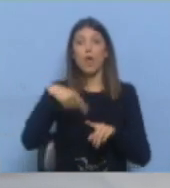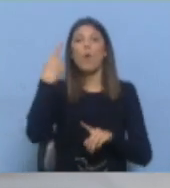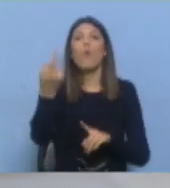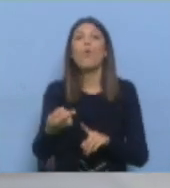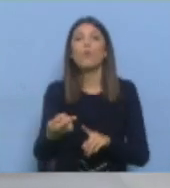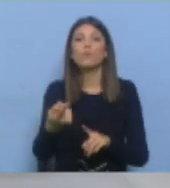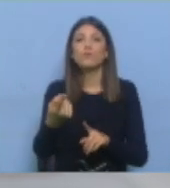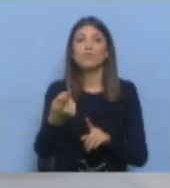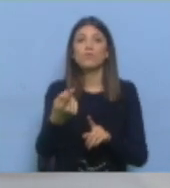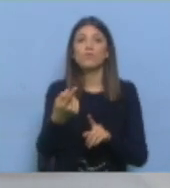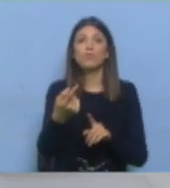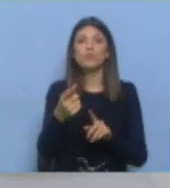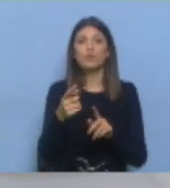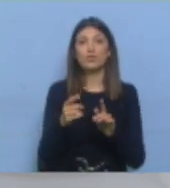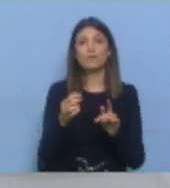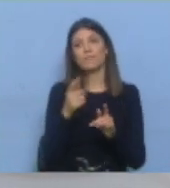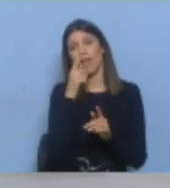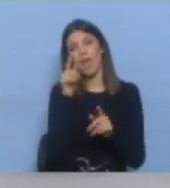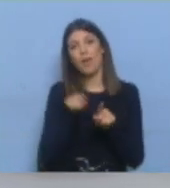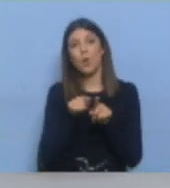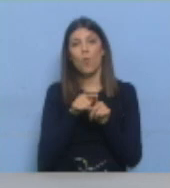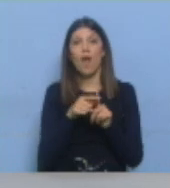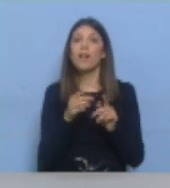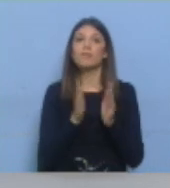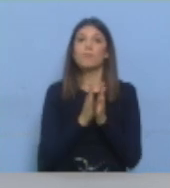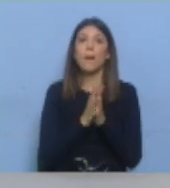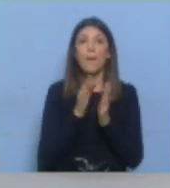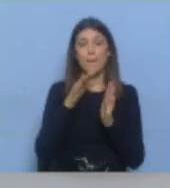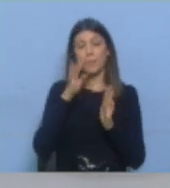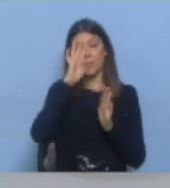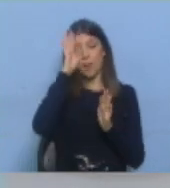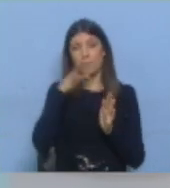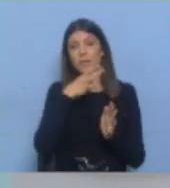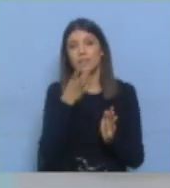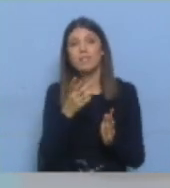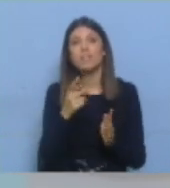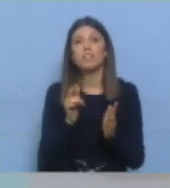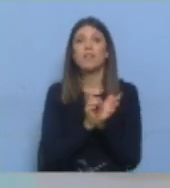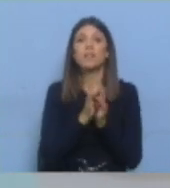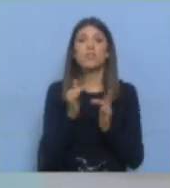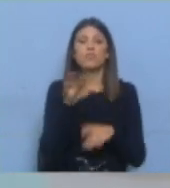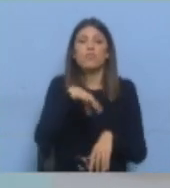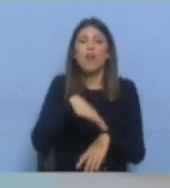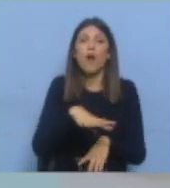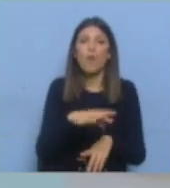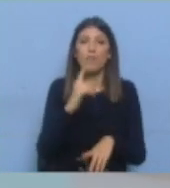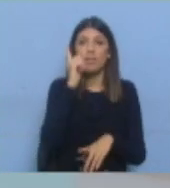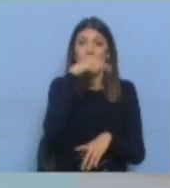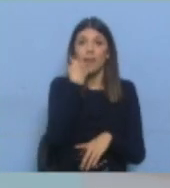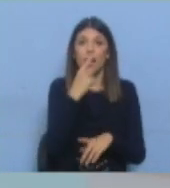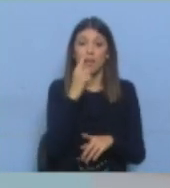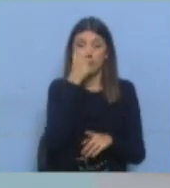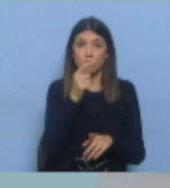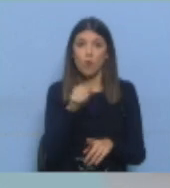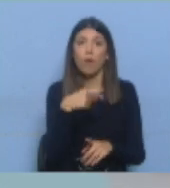a cara, faz sempre esta colagem, não é? Este processo de conversão é sempre naquele que mais sofre. Passa por um bocadinho por